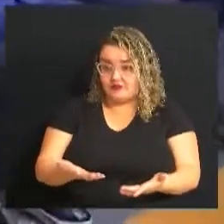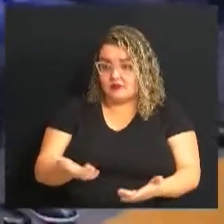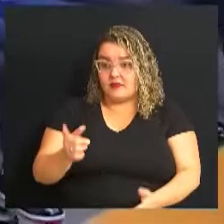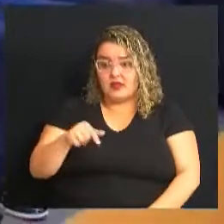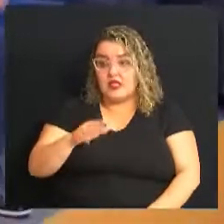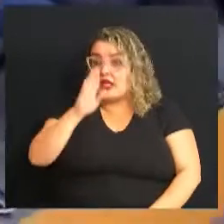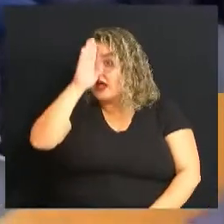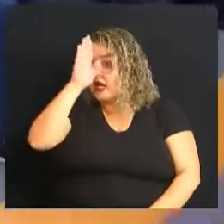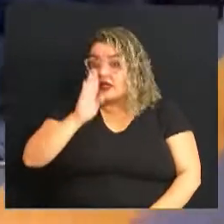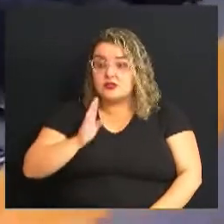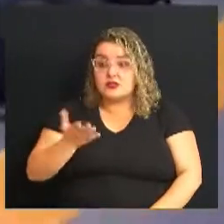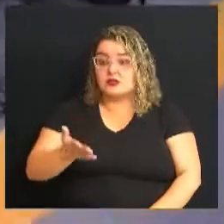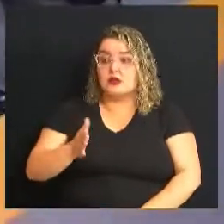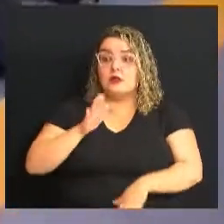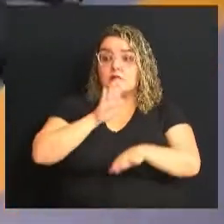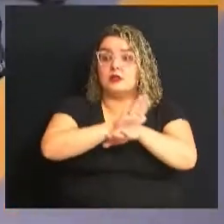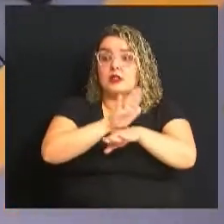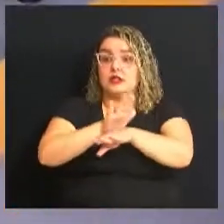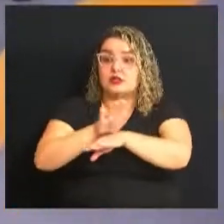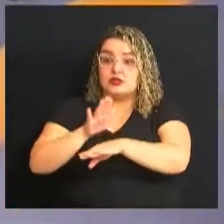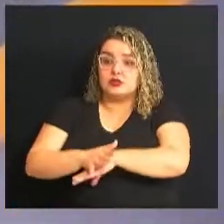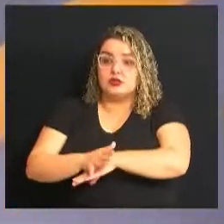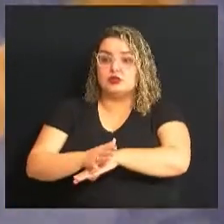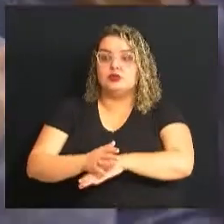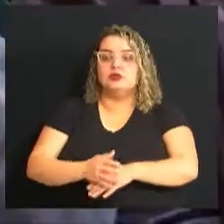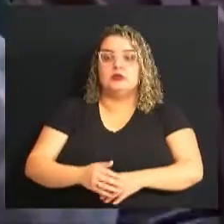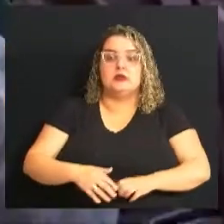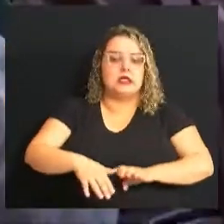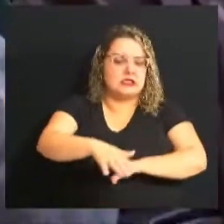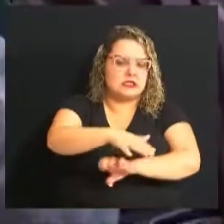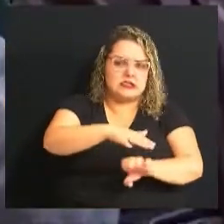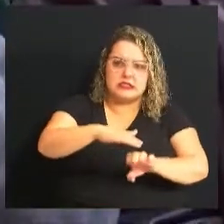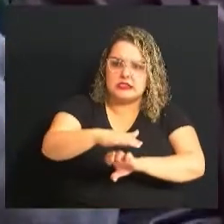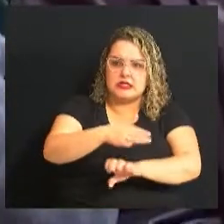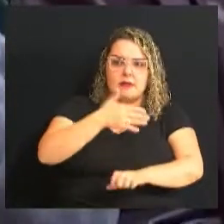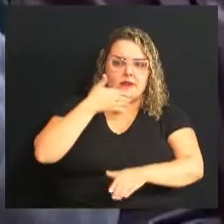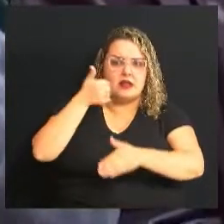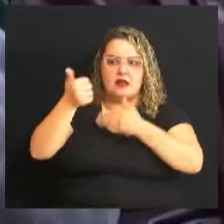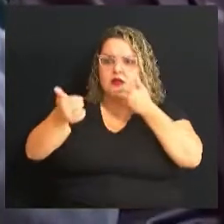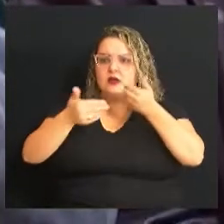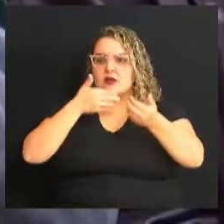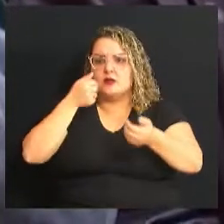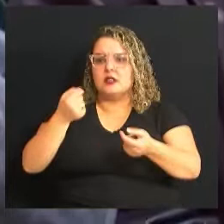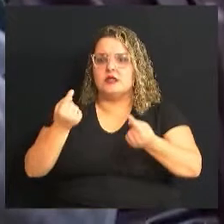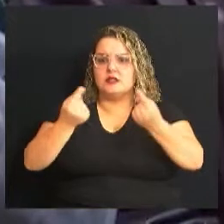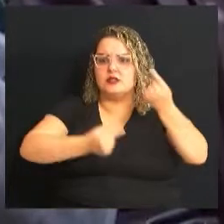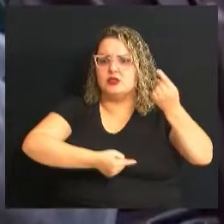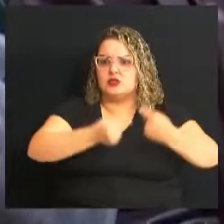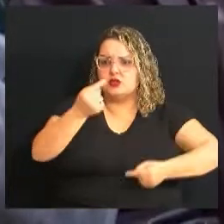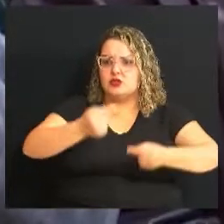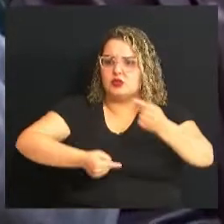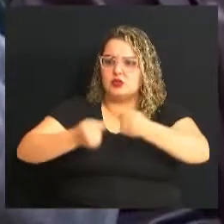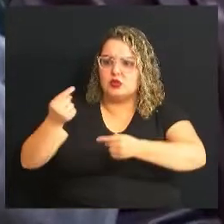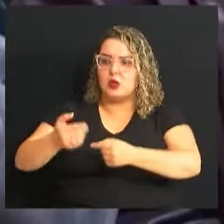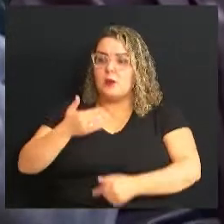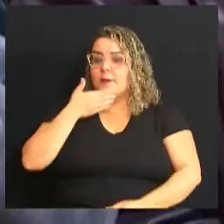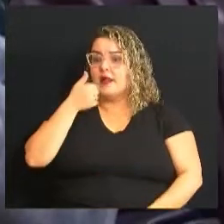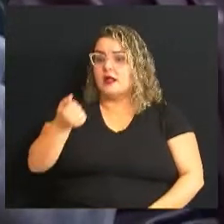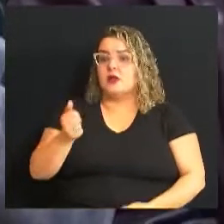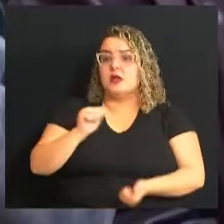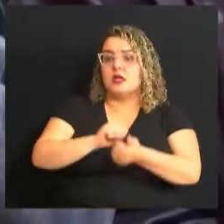quer dizer, é uma ajuda na veia de melhoria da sua competitividade, melhoria da sua